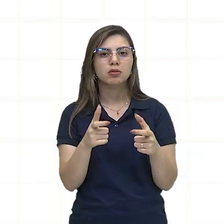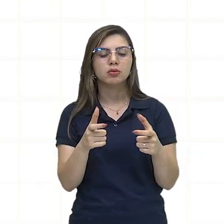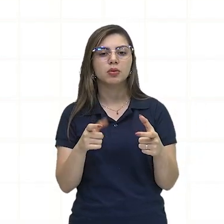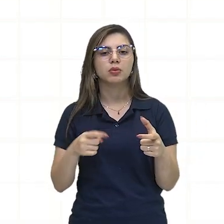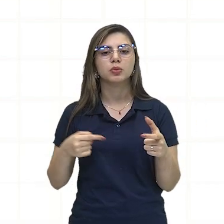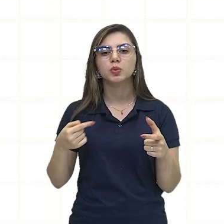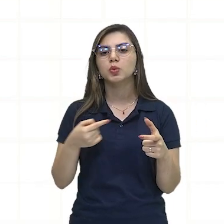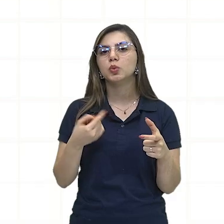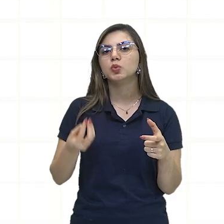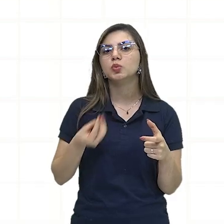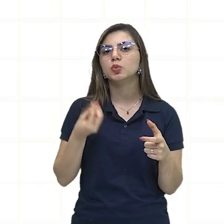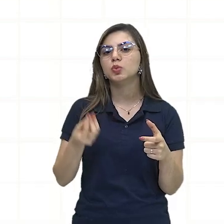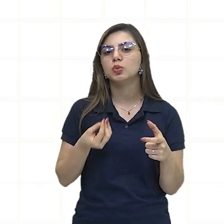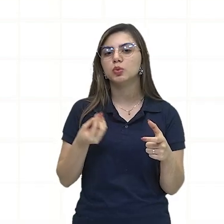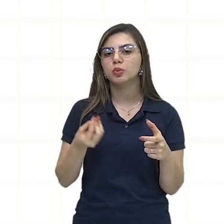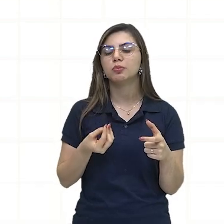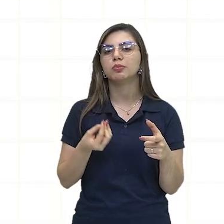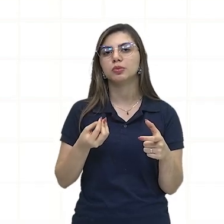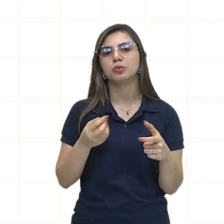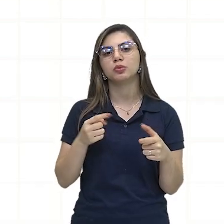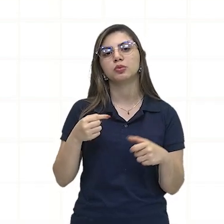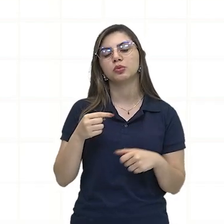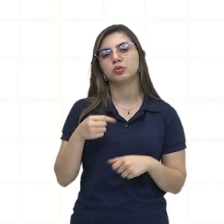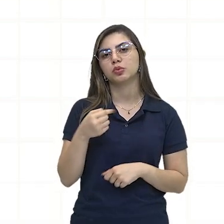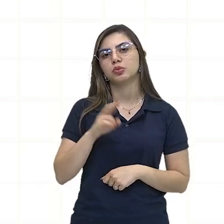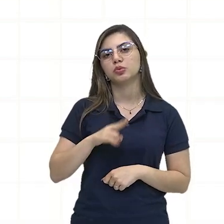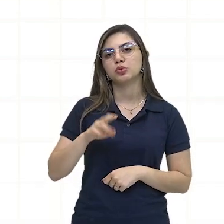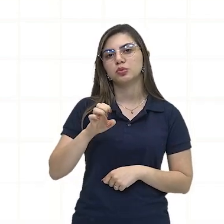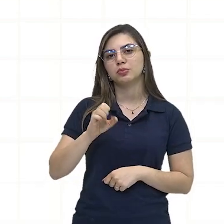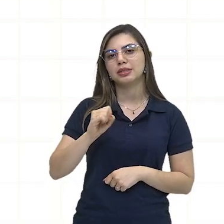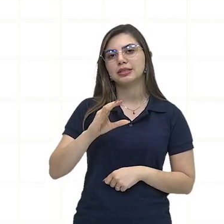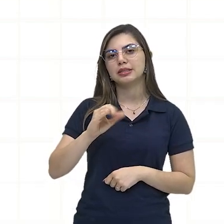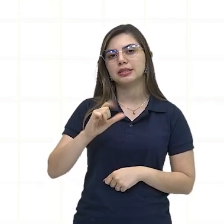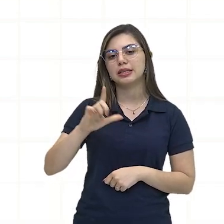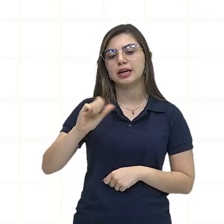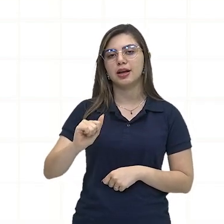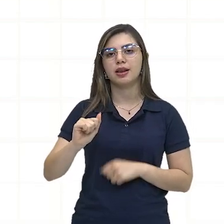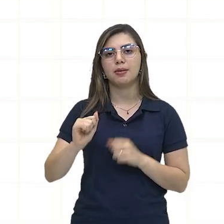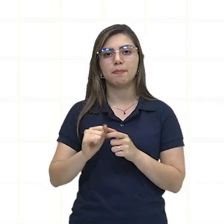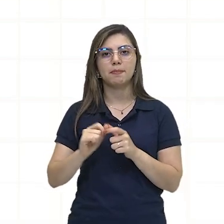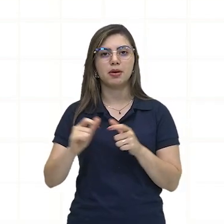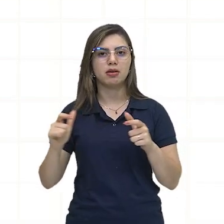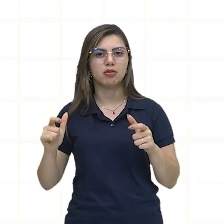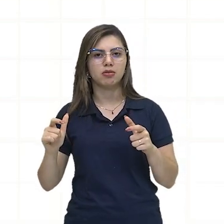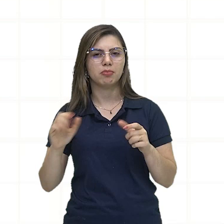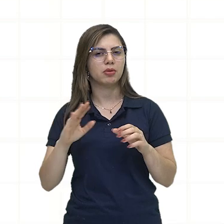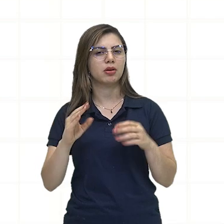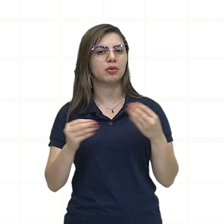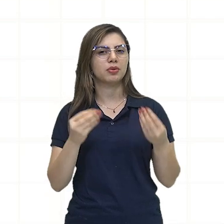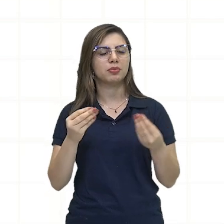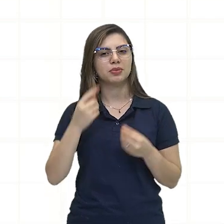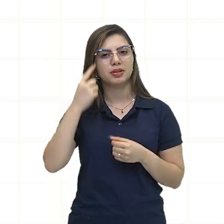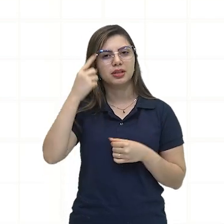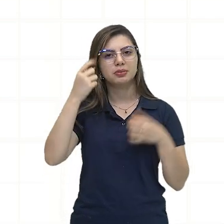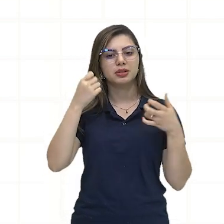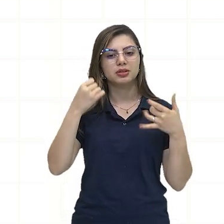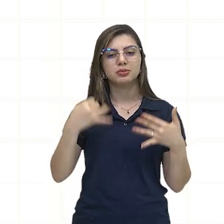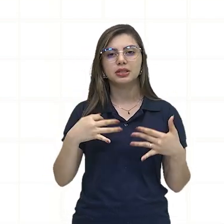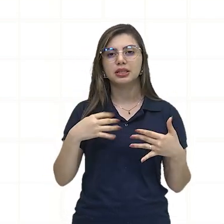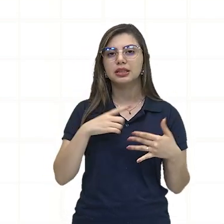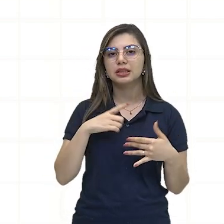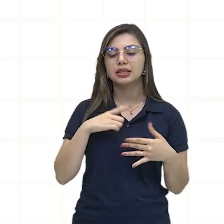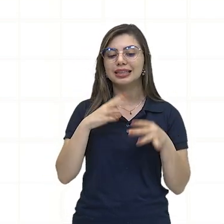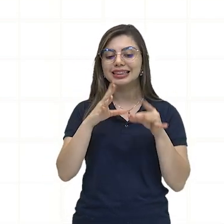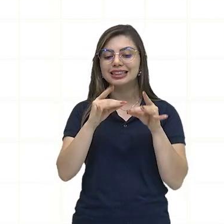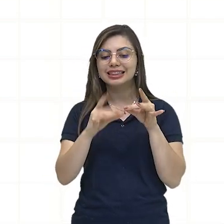utilizando uma escala grande, mas calma que eu vou explicar depois para vocês. Lembra que quando a escala é grande, eu tenho um maior número